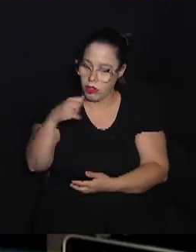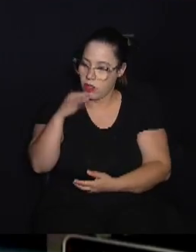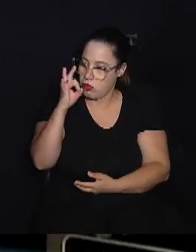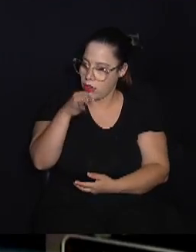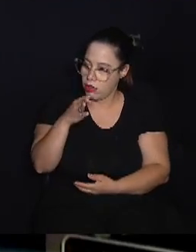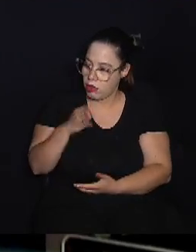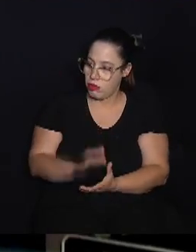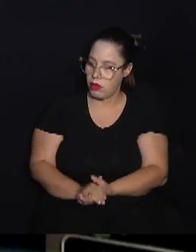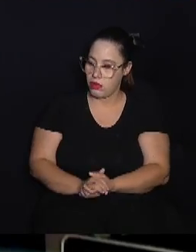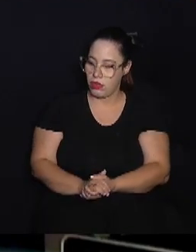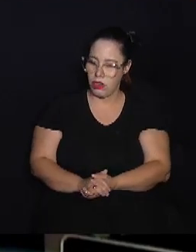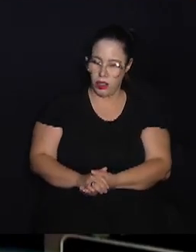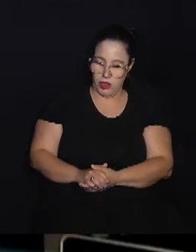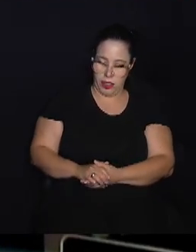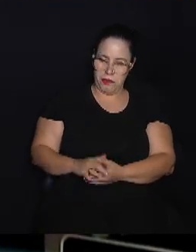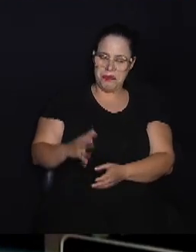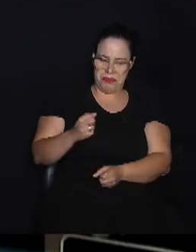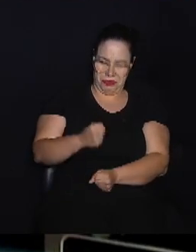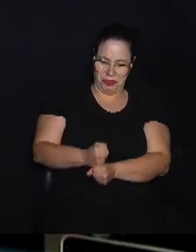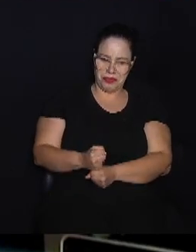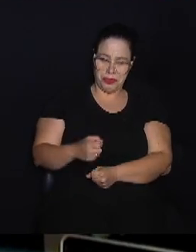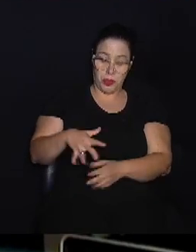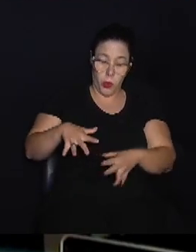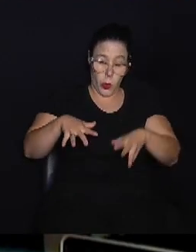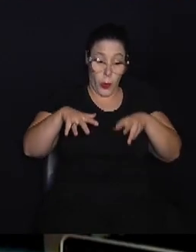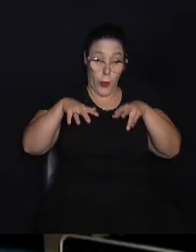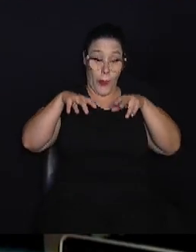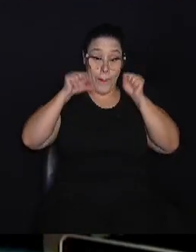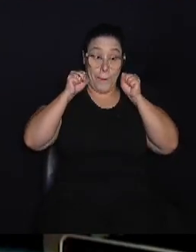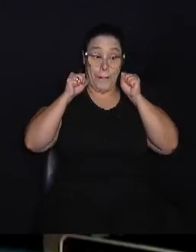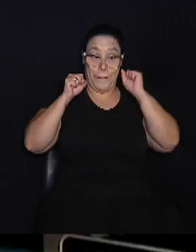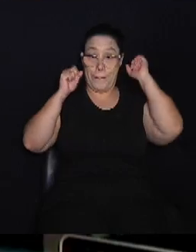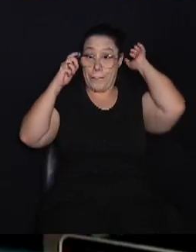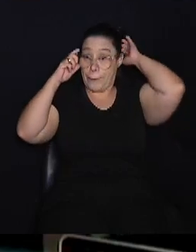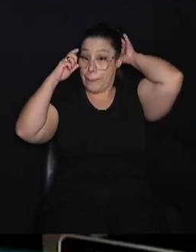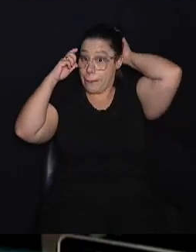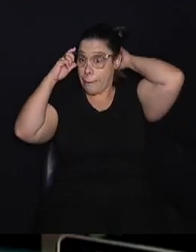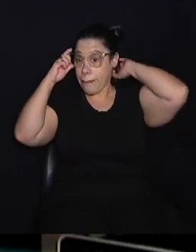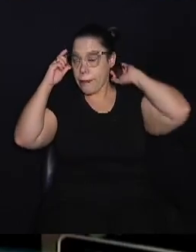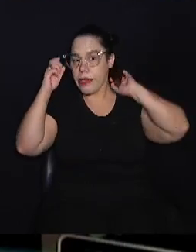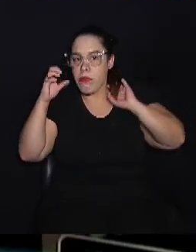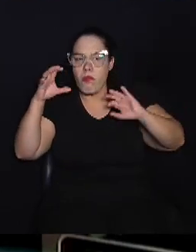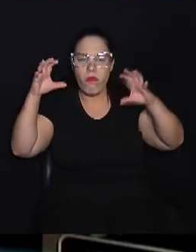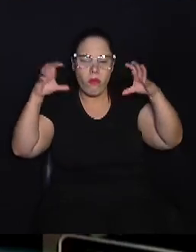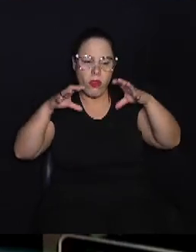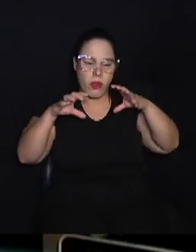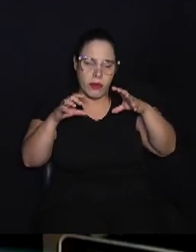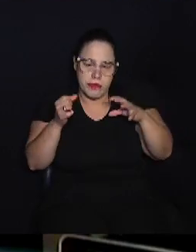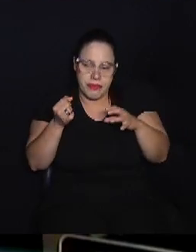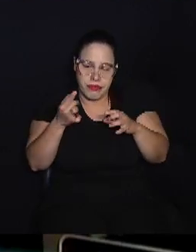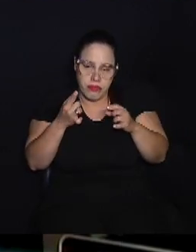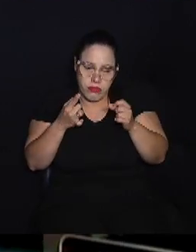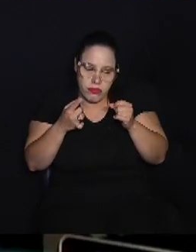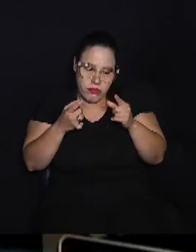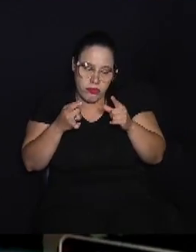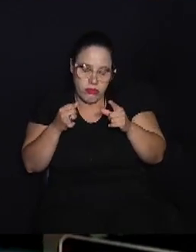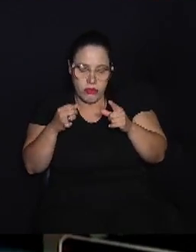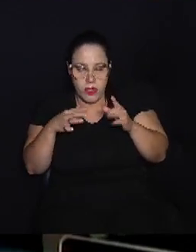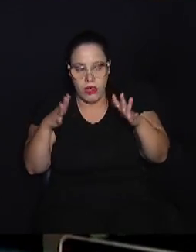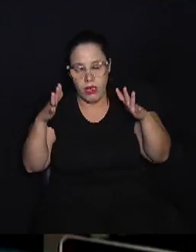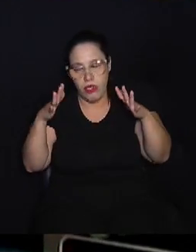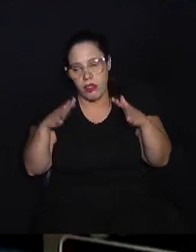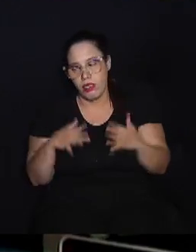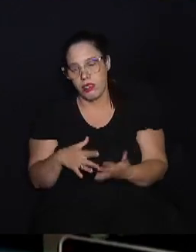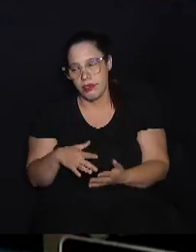principalmente? É um ano muito seco, né? Nós estamos com um volume de chuvas desde o verão abaixo da